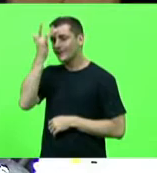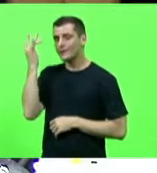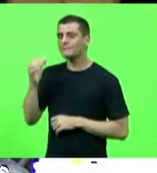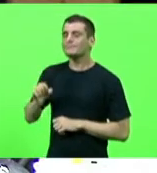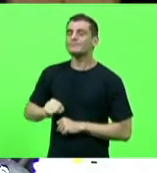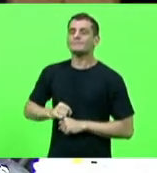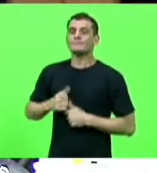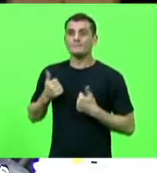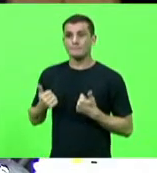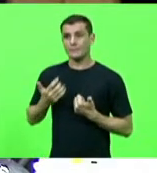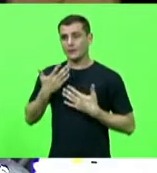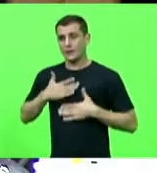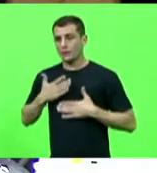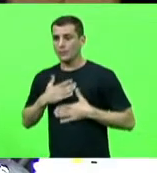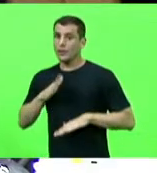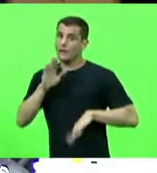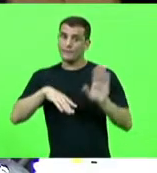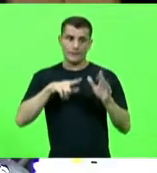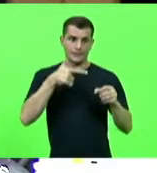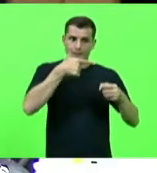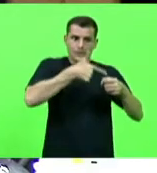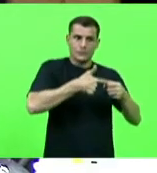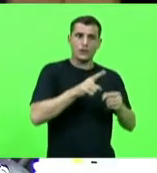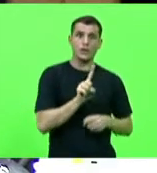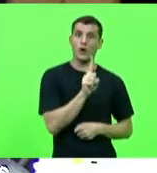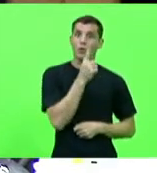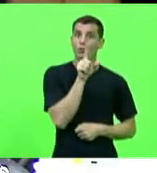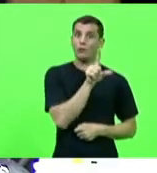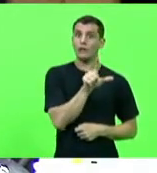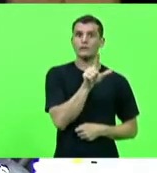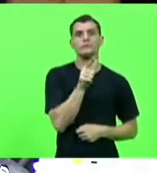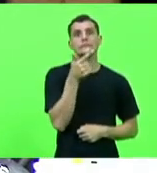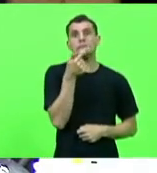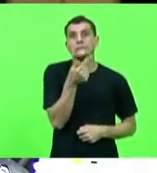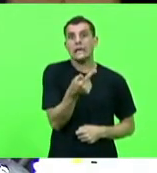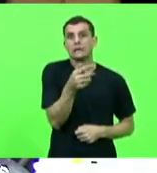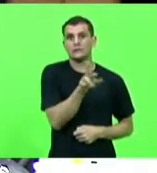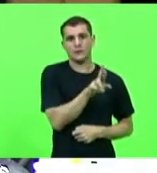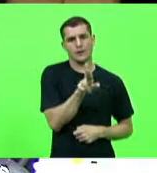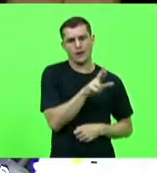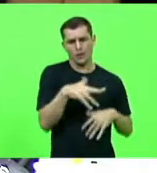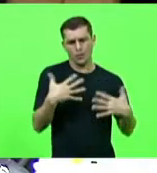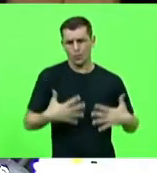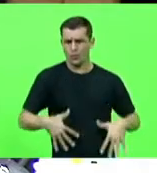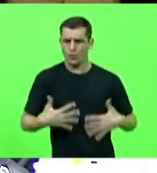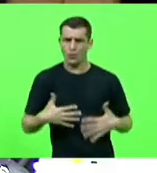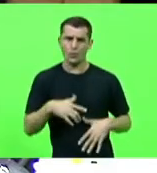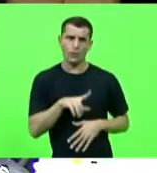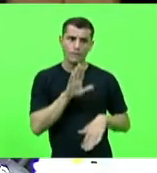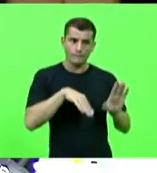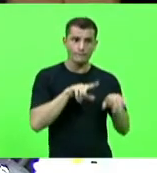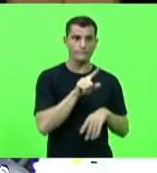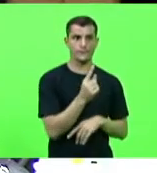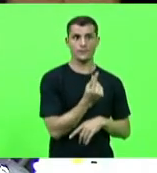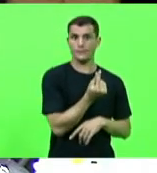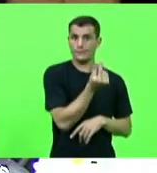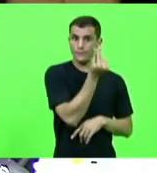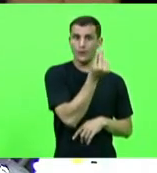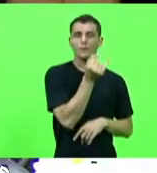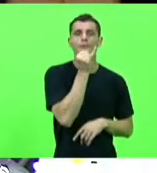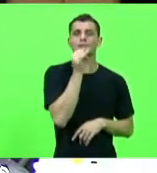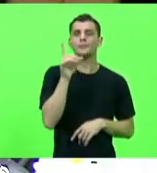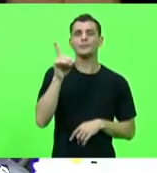muitos lugares R$ 7,00 o litro da gasolina, aumentando toda a estrutura, porque quando você tem um valor alto no diesel, você tem